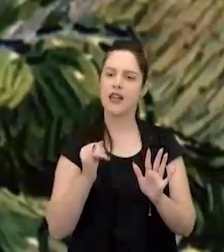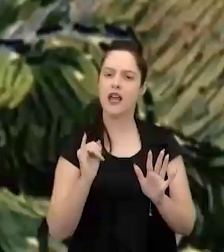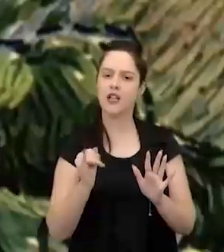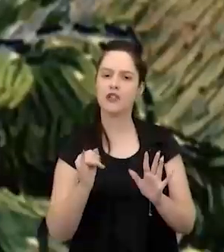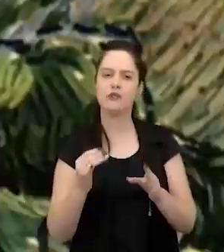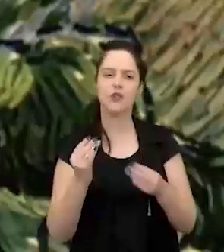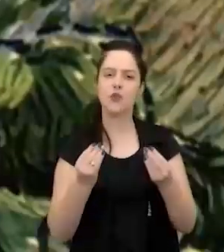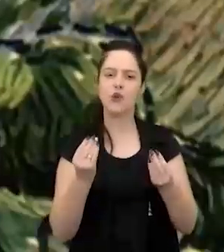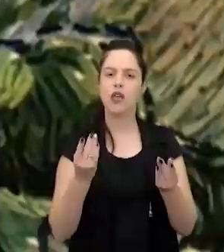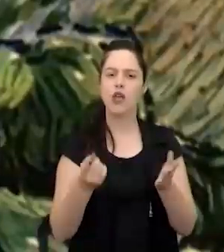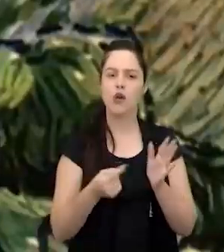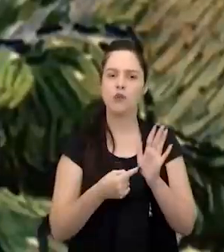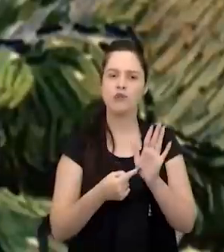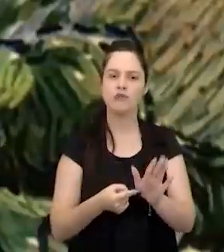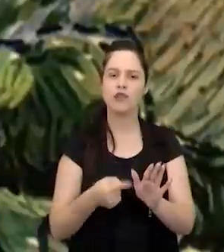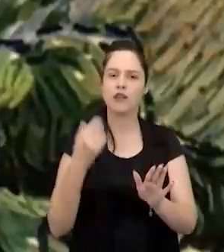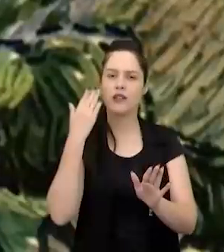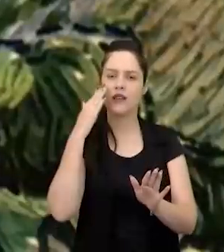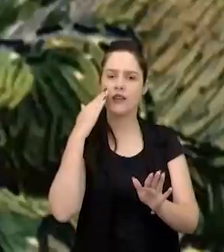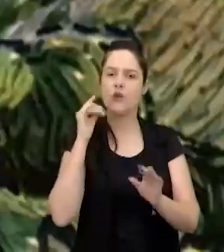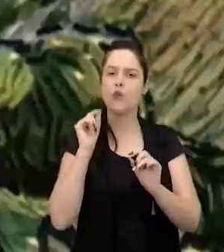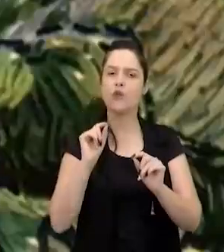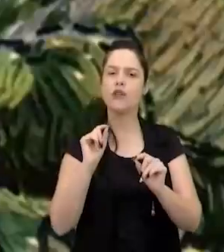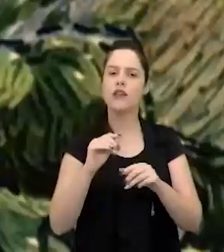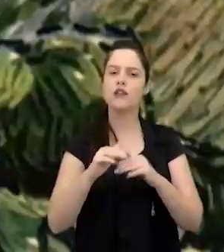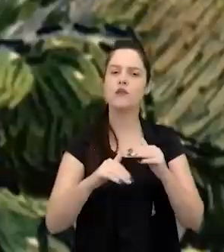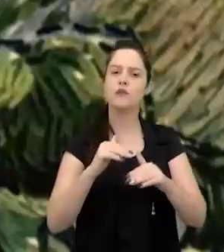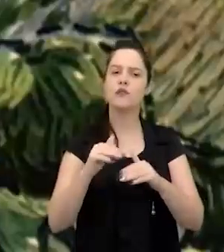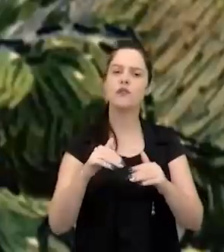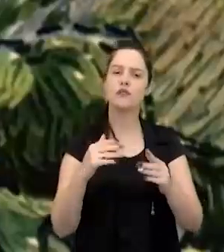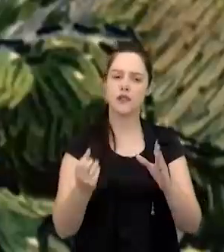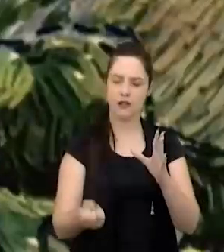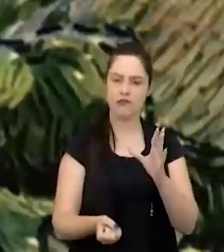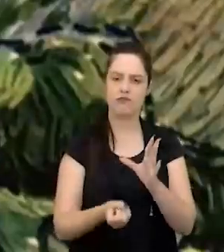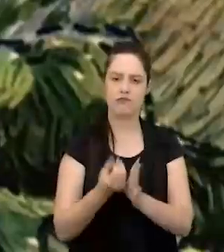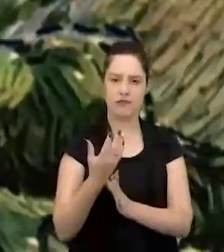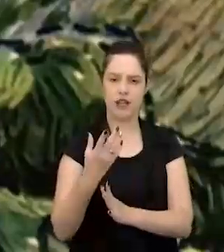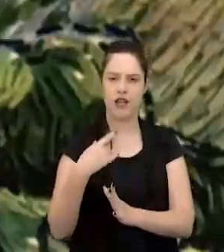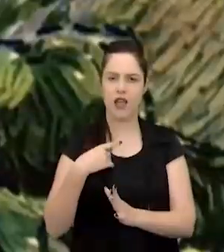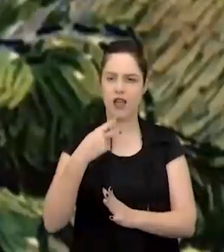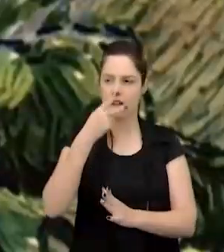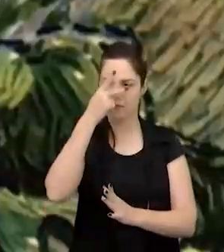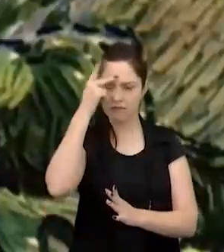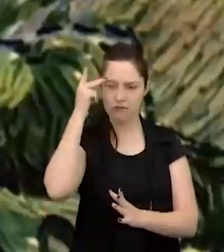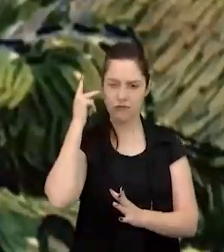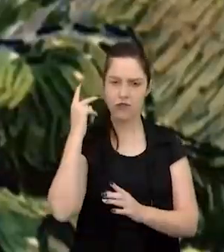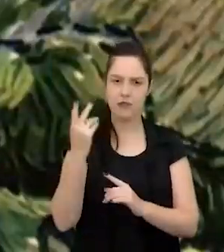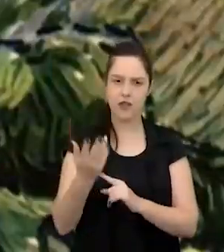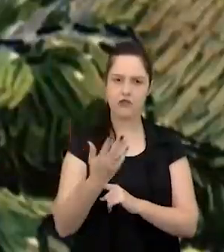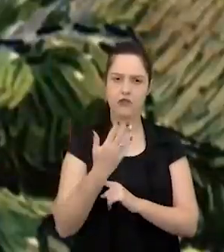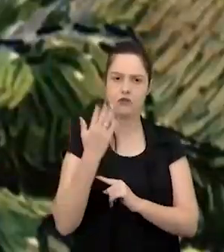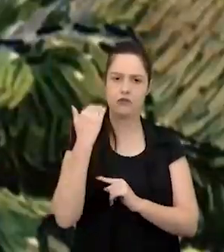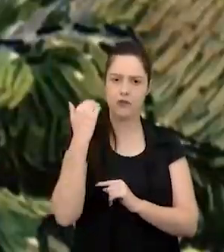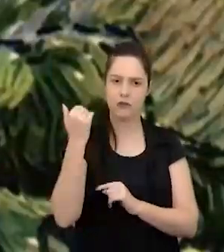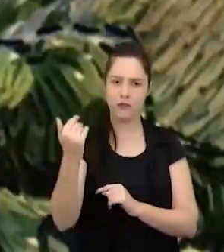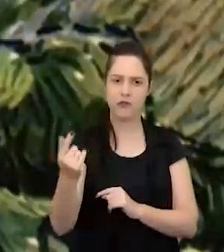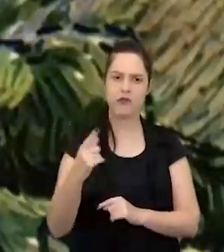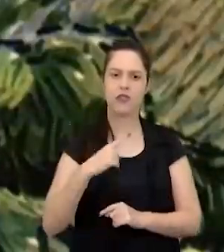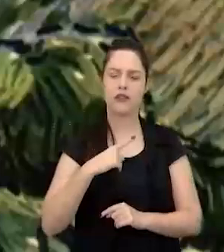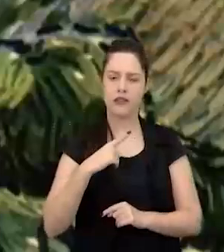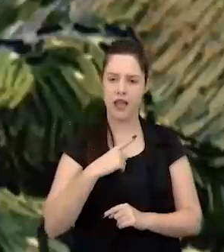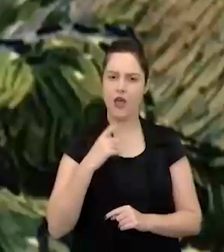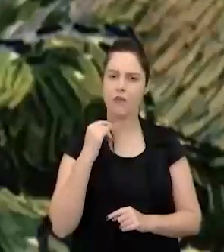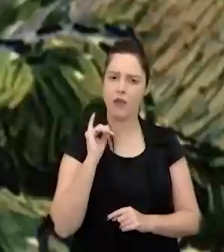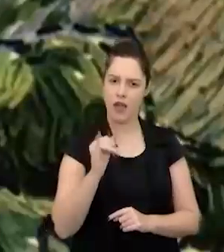pesquisa, sem eu entender o processo criativo do artista, né? Ela existe, ela não é que ela não existe essa narrativa. Existe uma